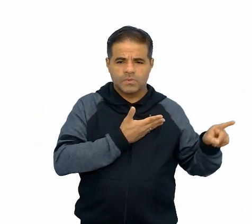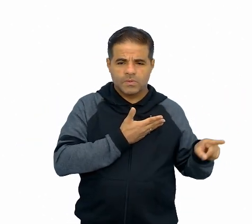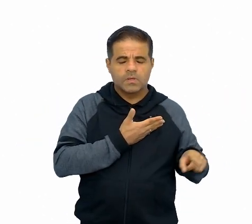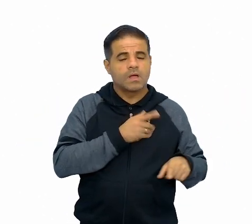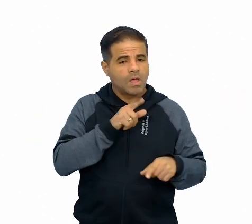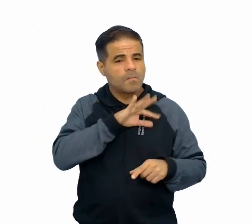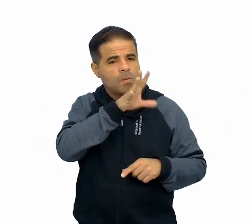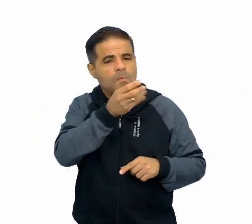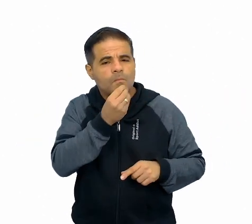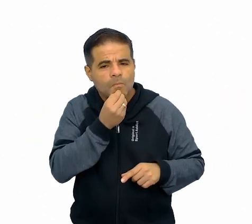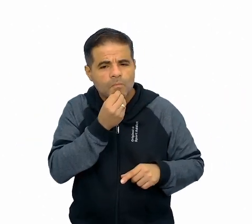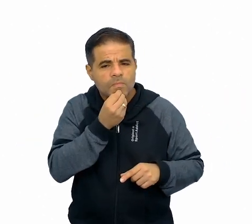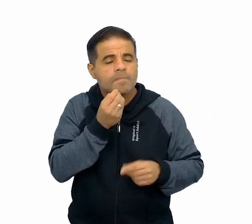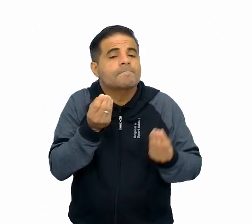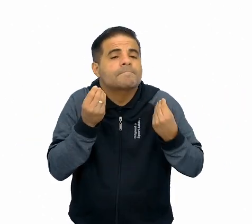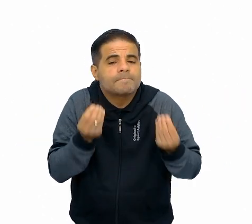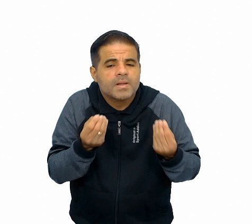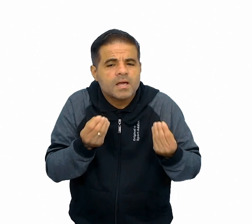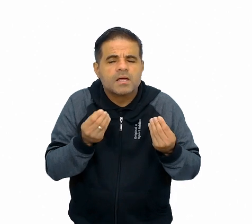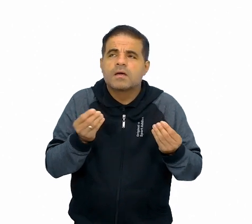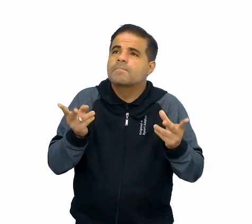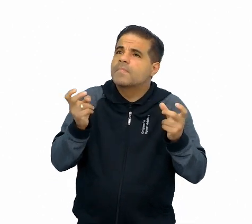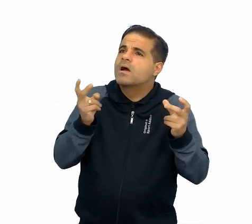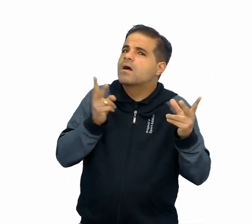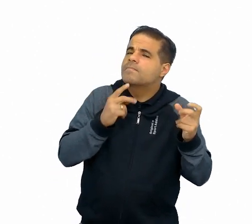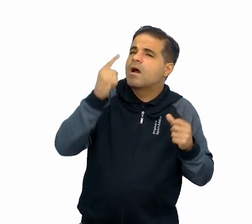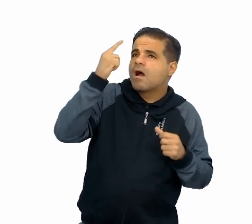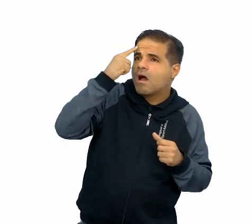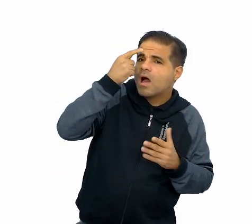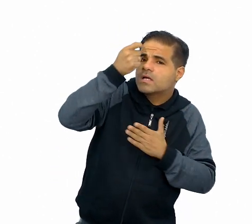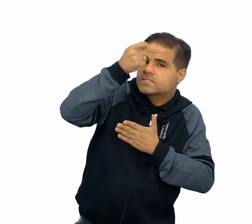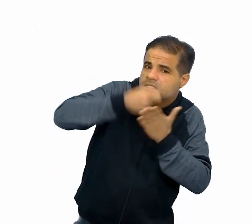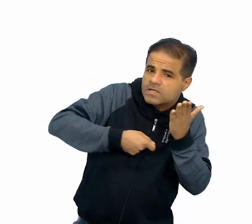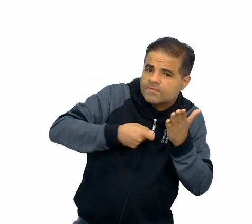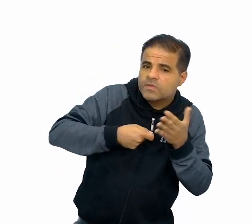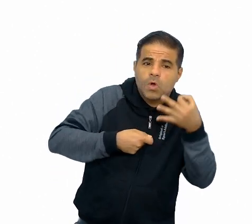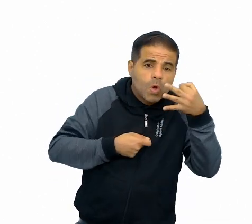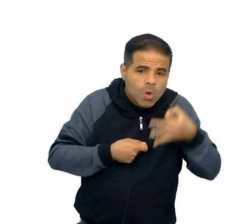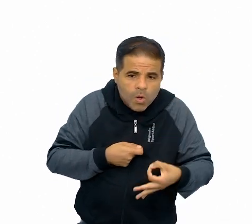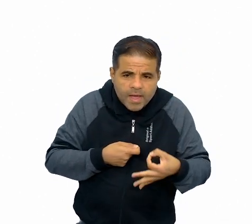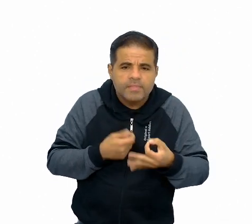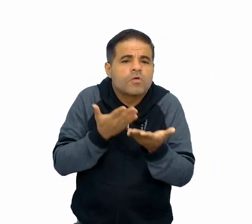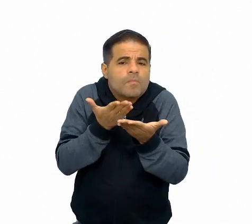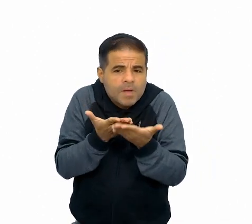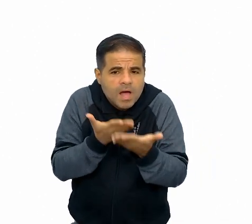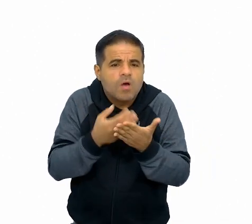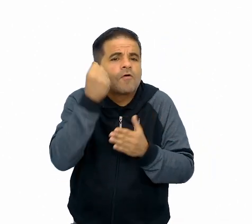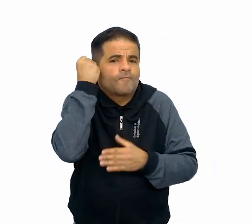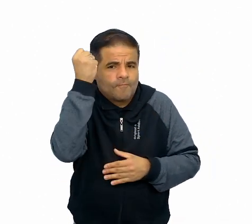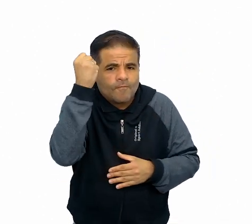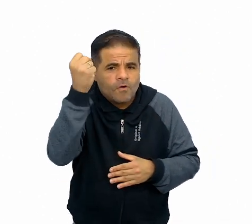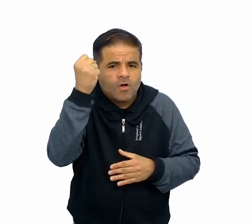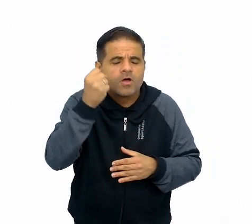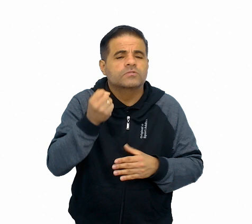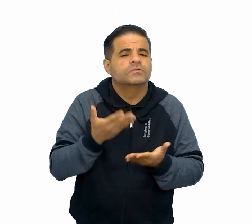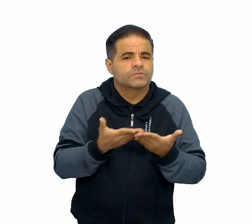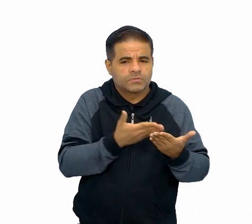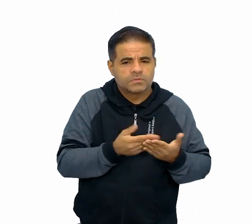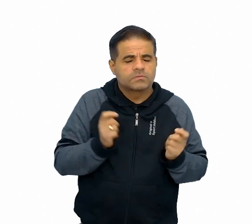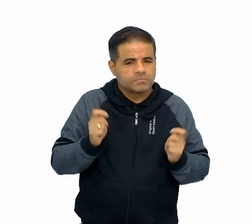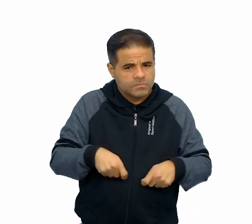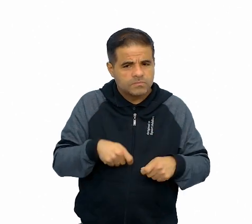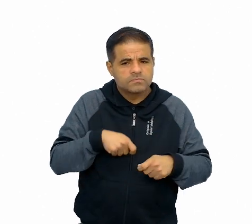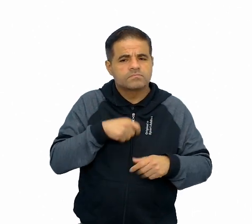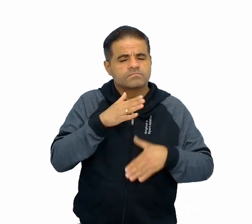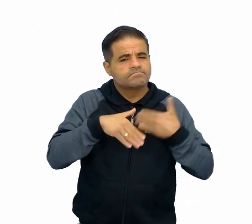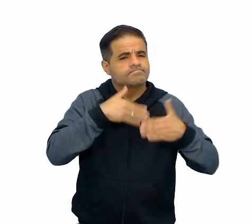uma oportunidade de perceberem se escreveram corretamente. Então, é uma aula potente para que os estudantes possam